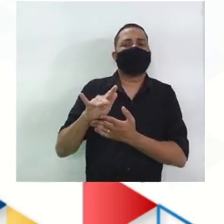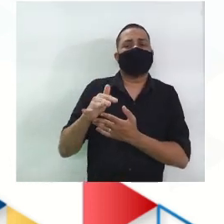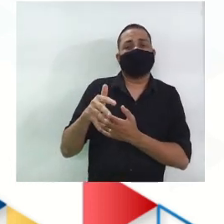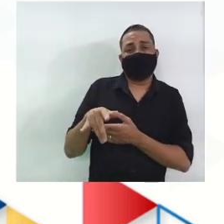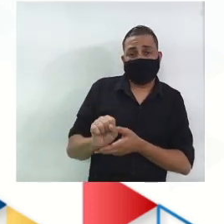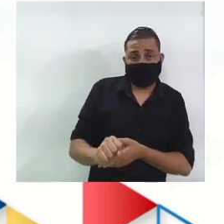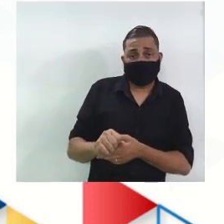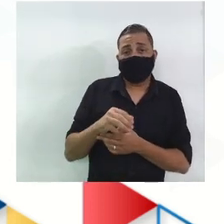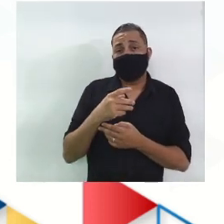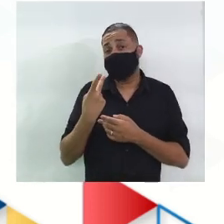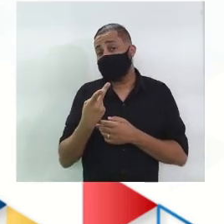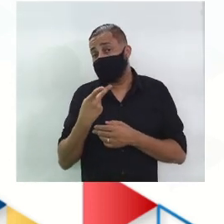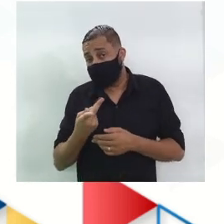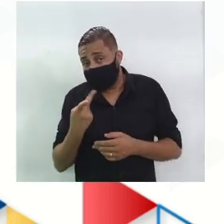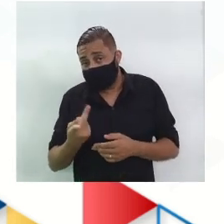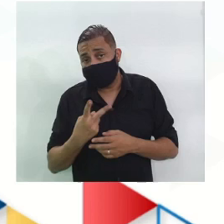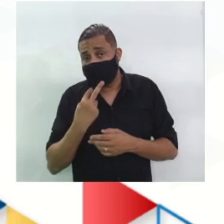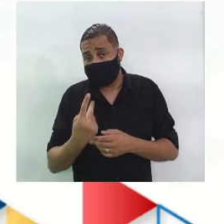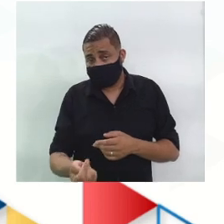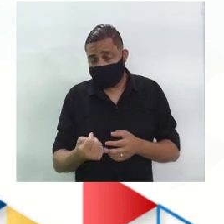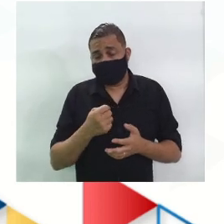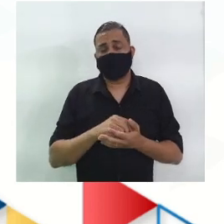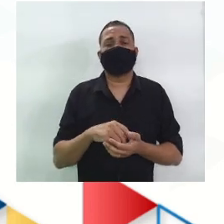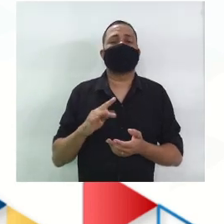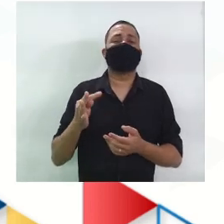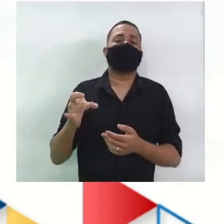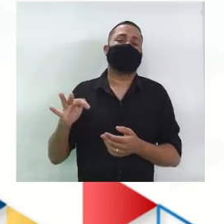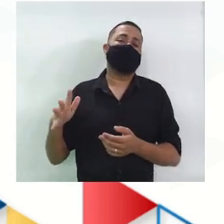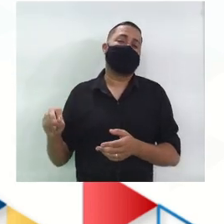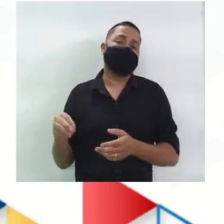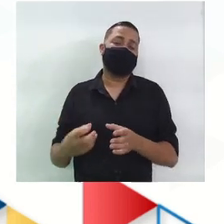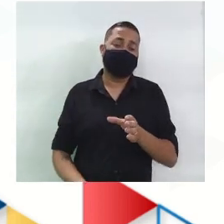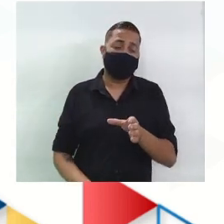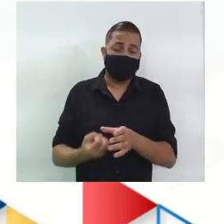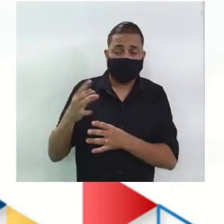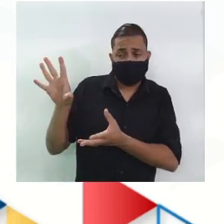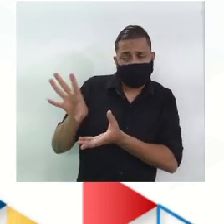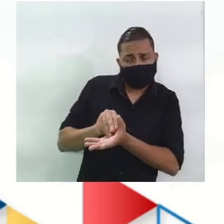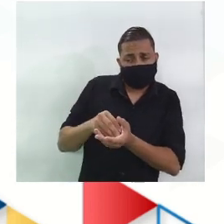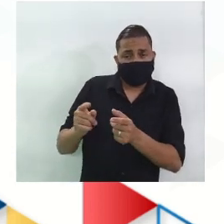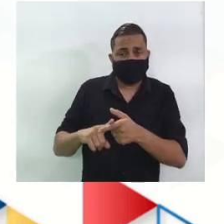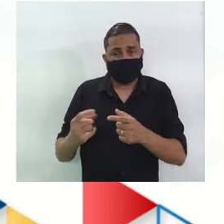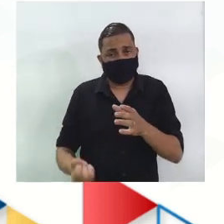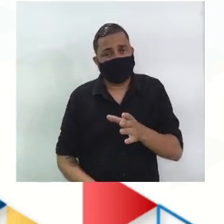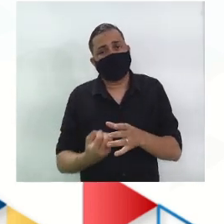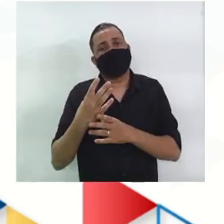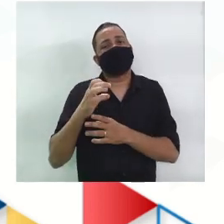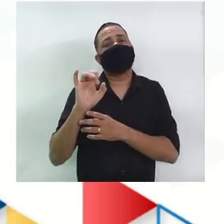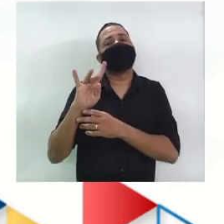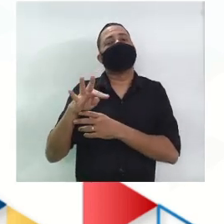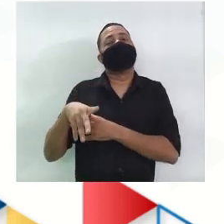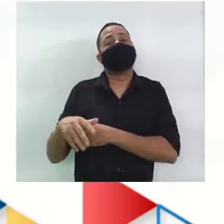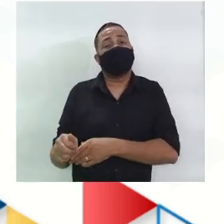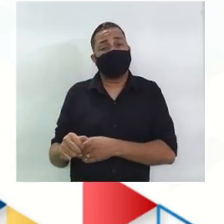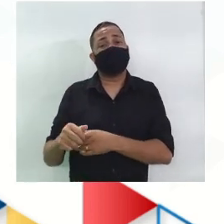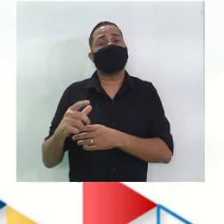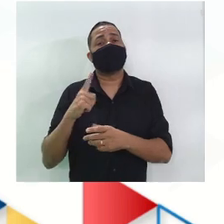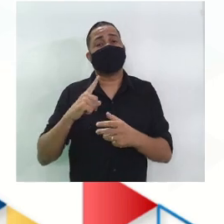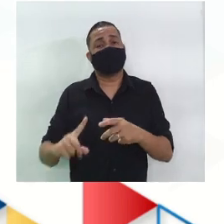sânscrito. Elas foram compiladas, mas geradas pelo próprio Krishna, que é a